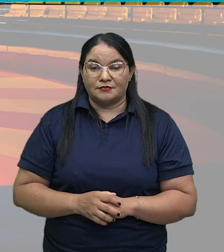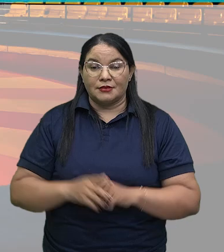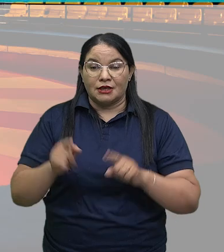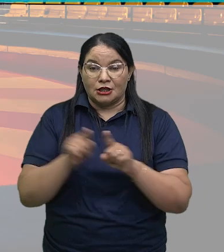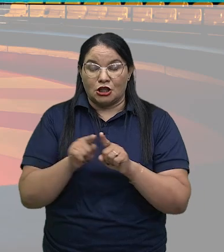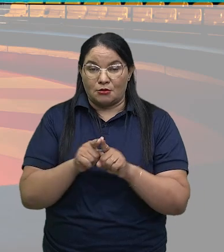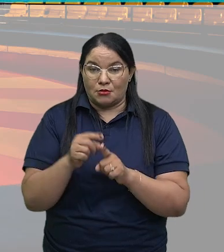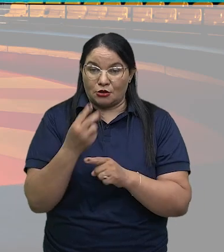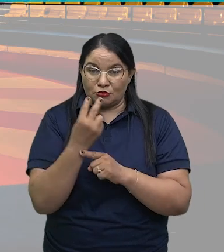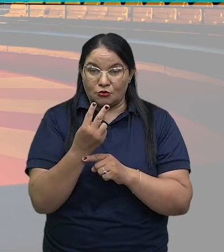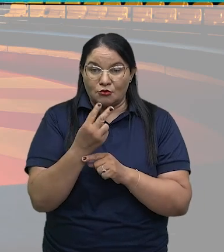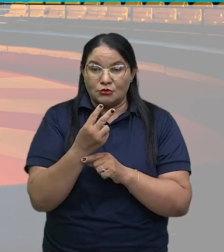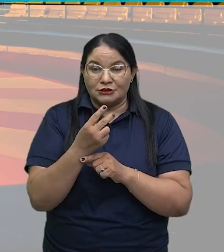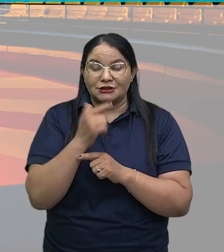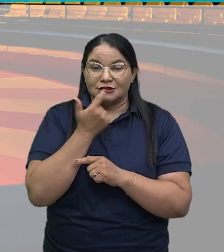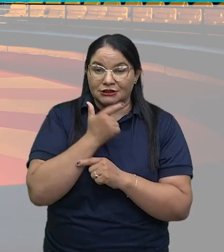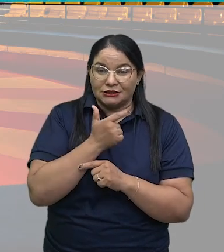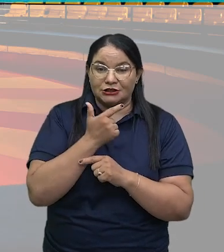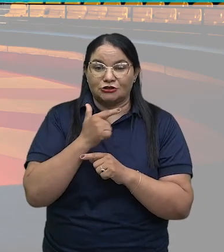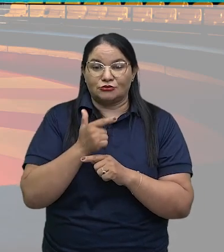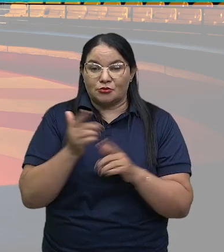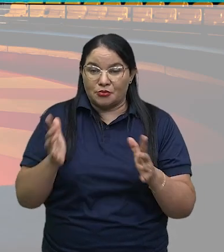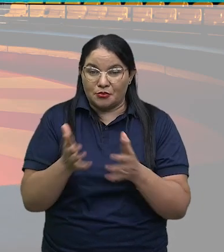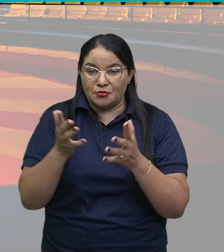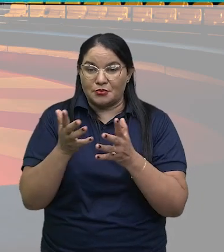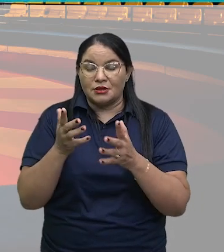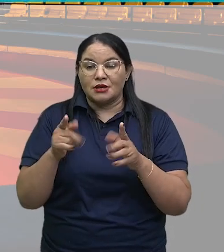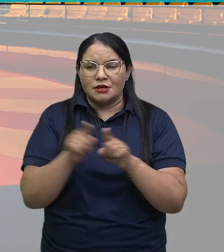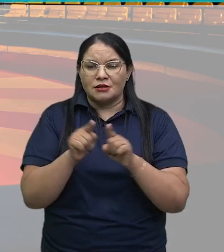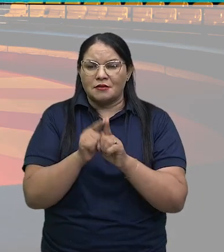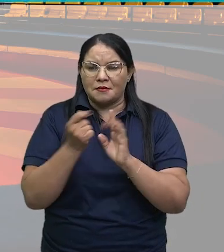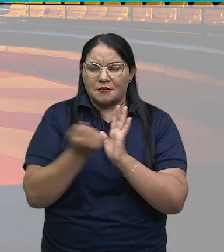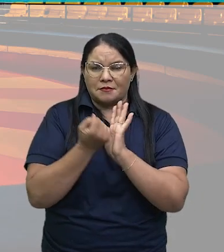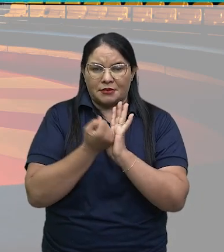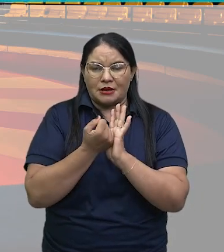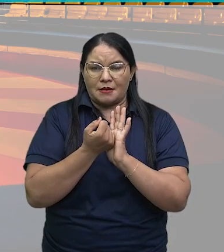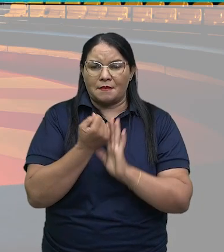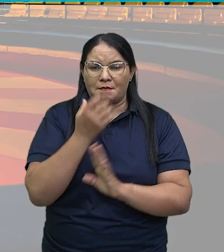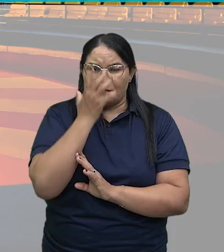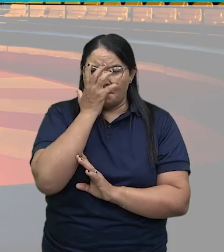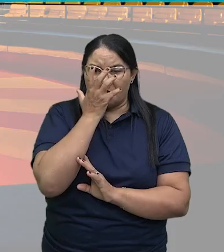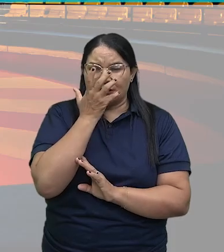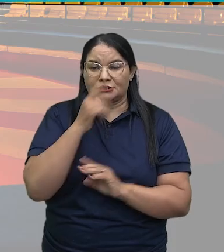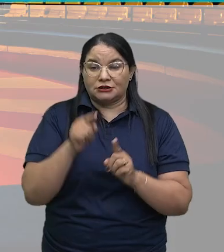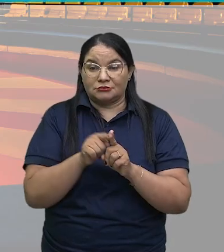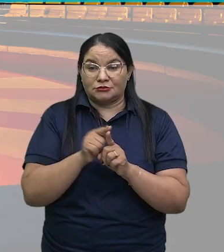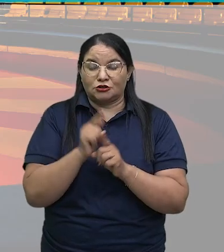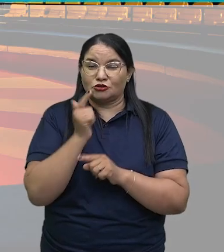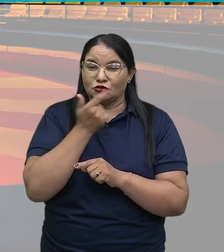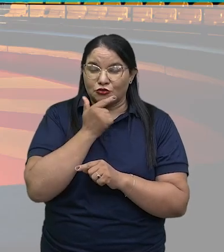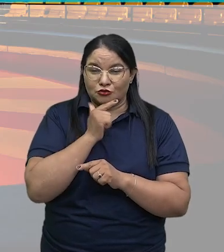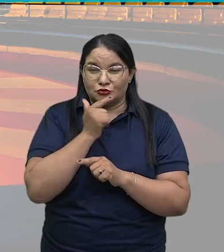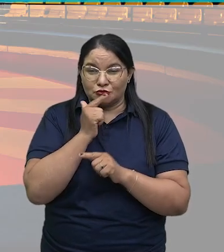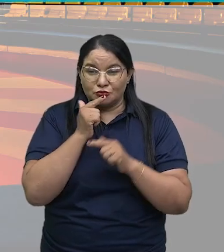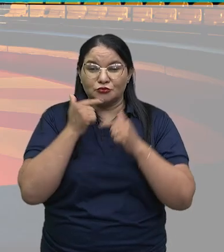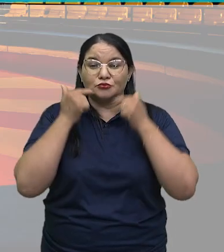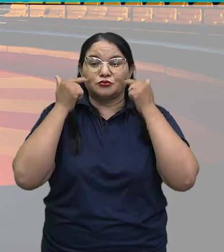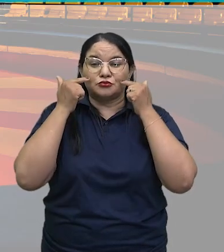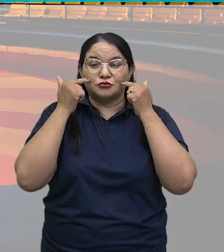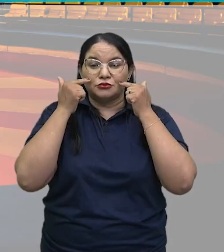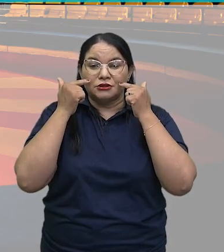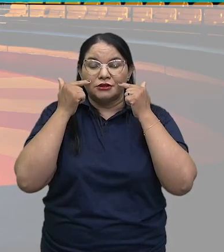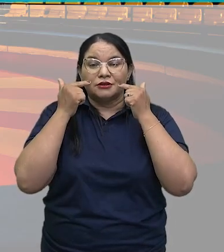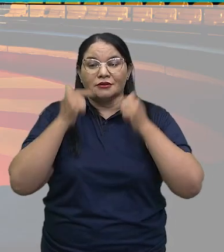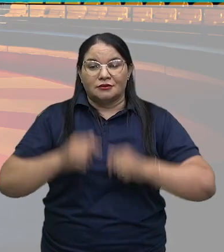A dualidade e o riso compulsivo. O traço mais marcante da máscara do palhaço é o seu sorriso exagerado e